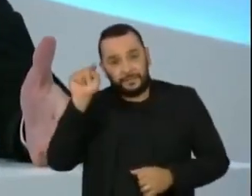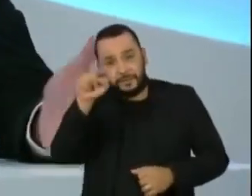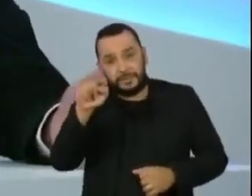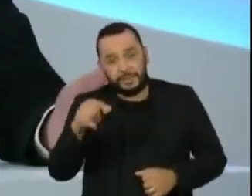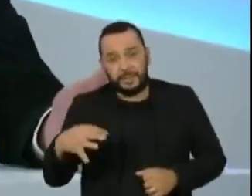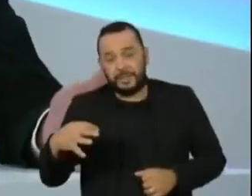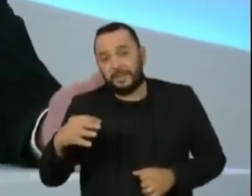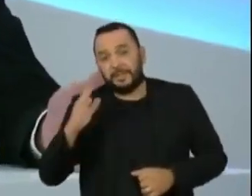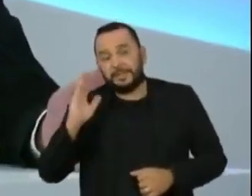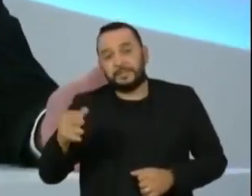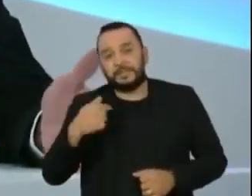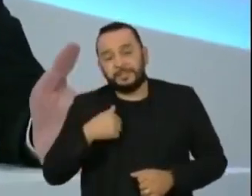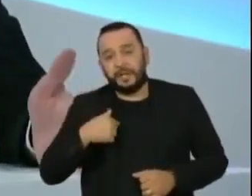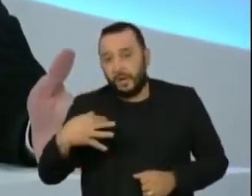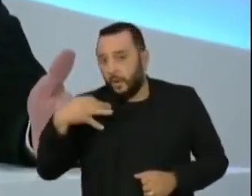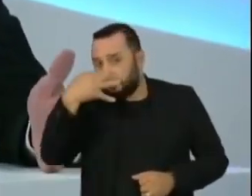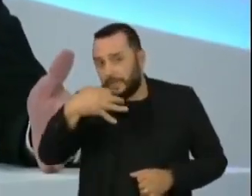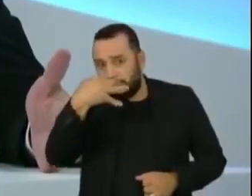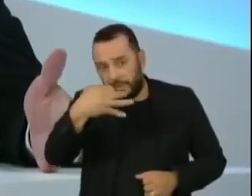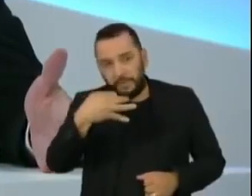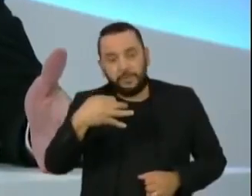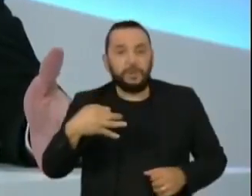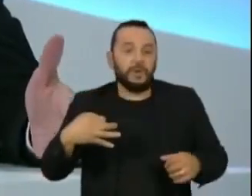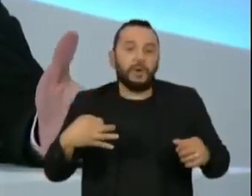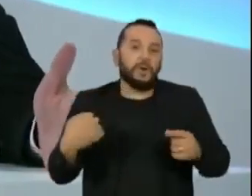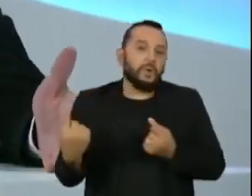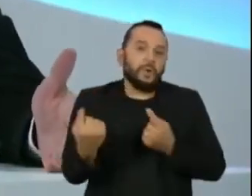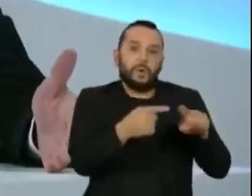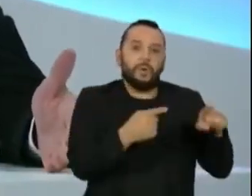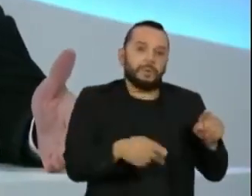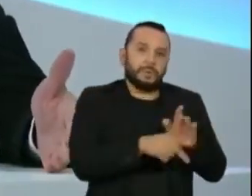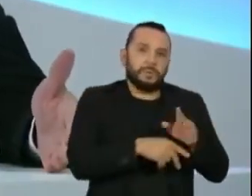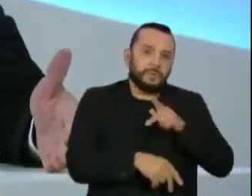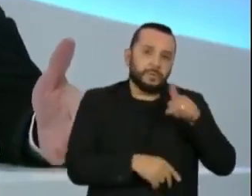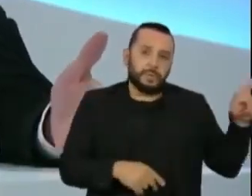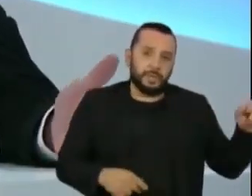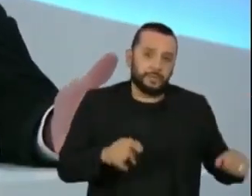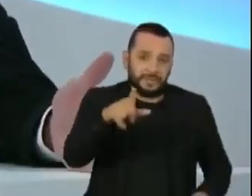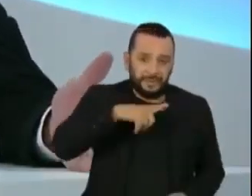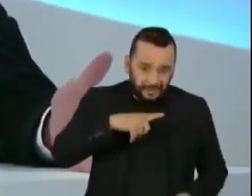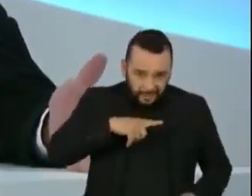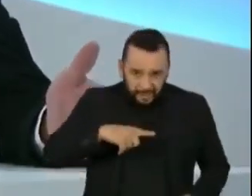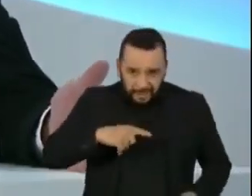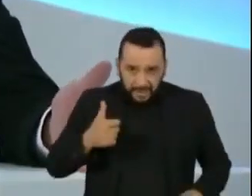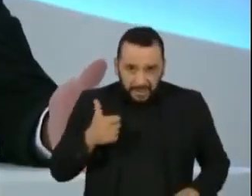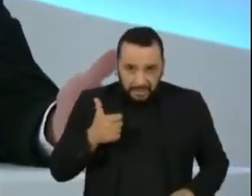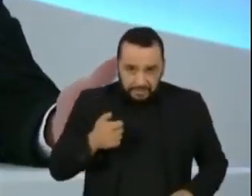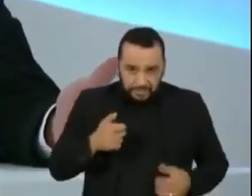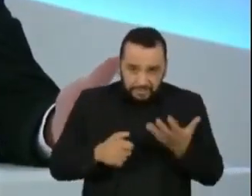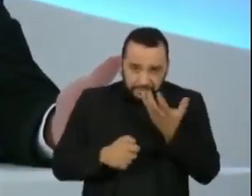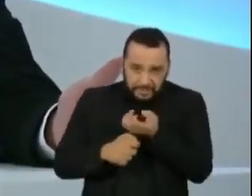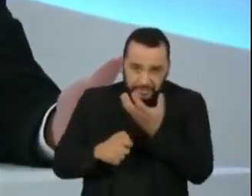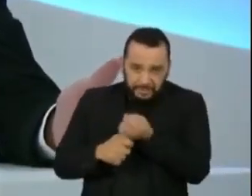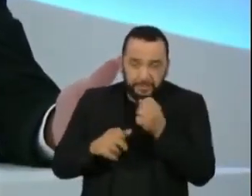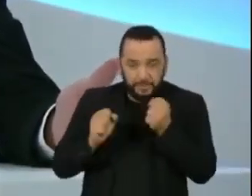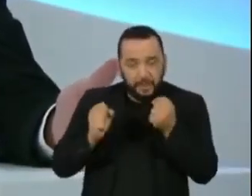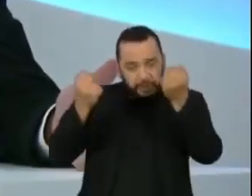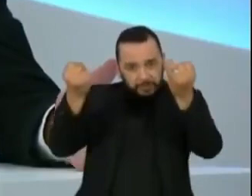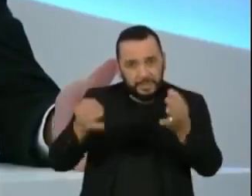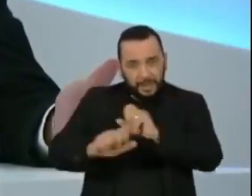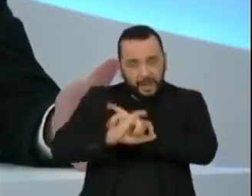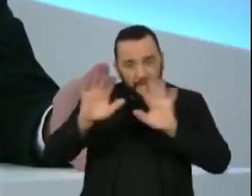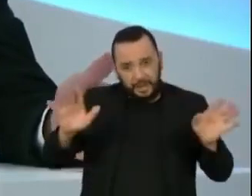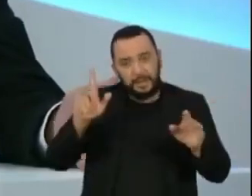e esse áudio, se o senhor tem, ele pode esclarecer esse fato. E tudo isso é alvo de um inquérito no Supremo